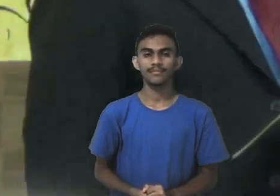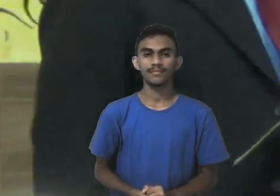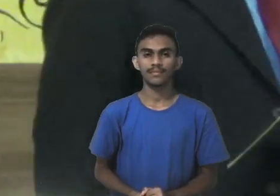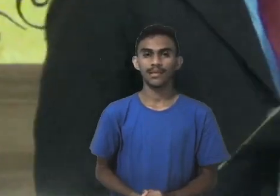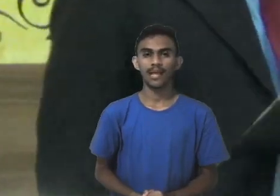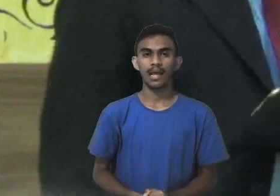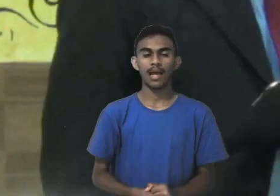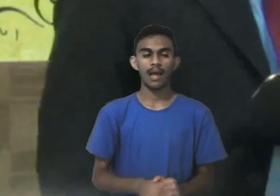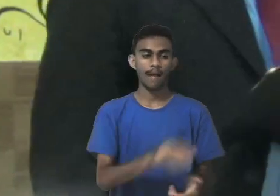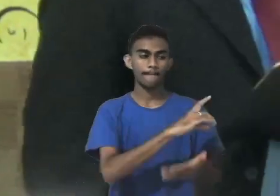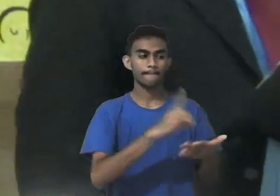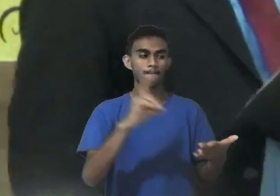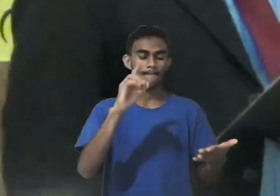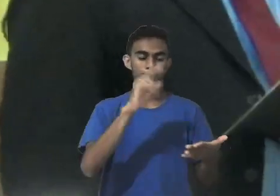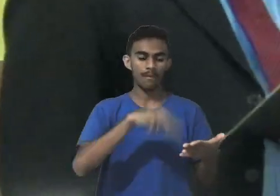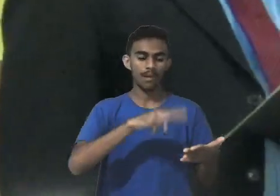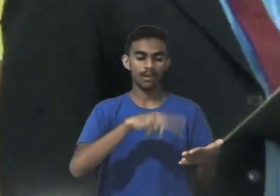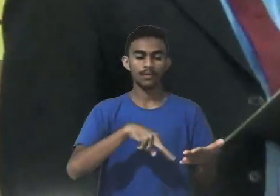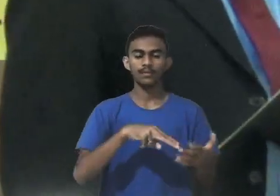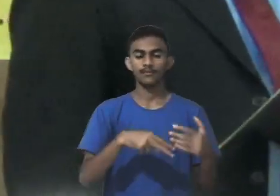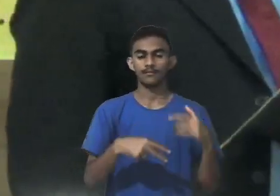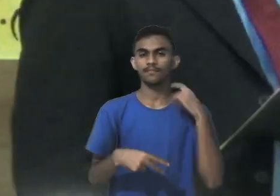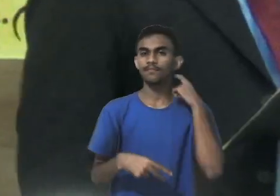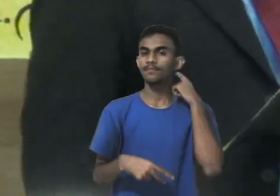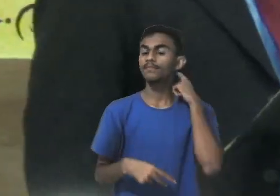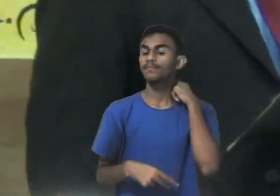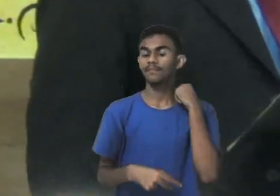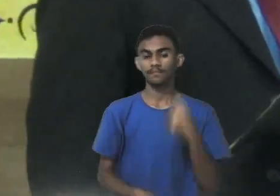Diz a palavra de Deus.